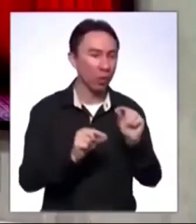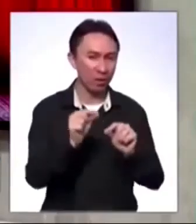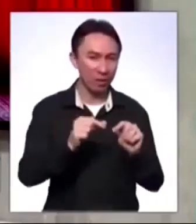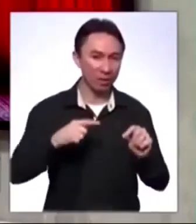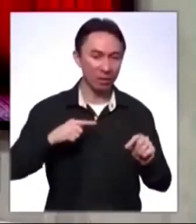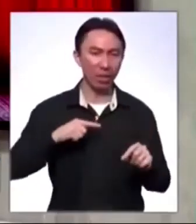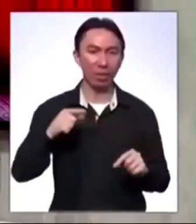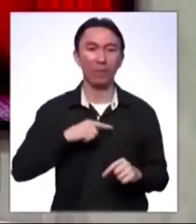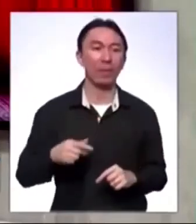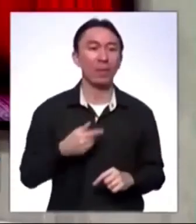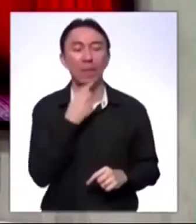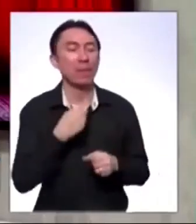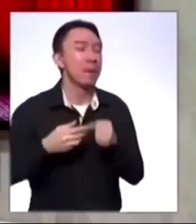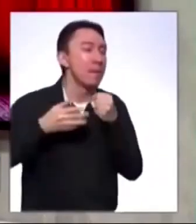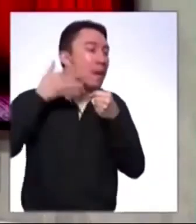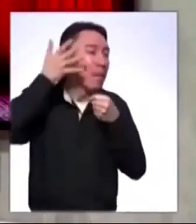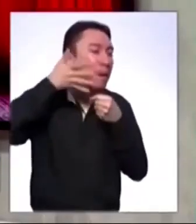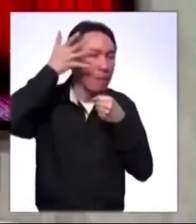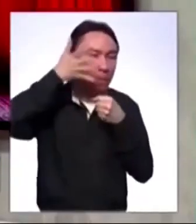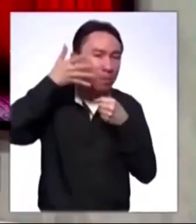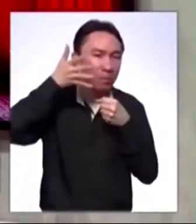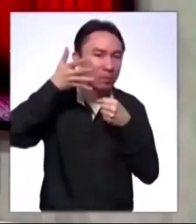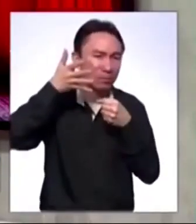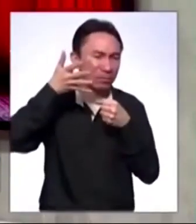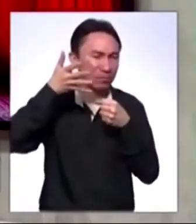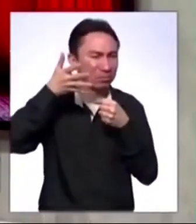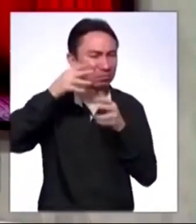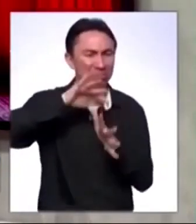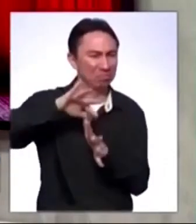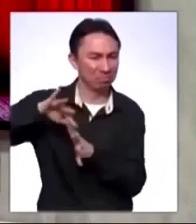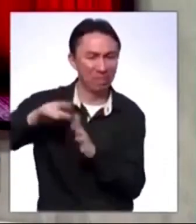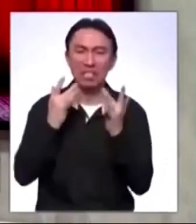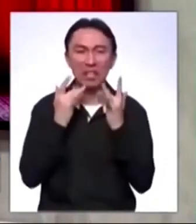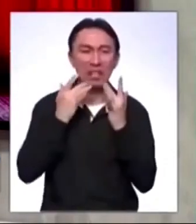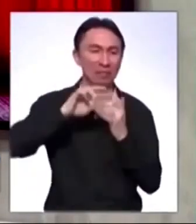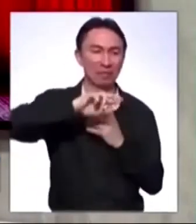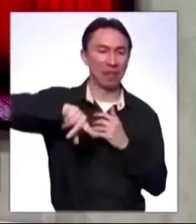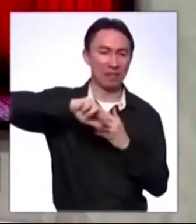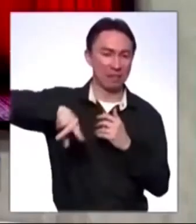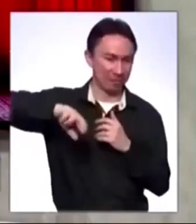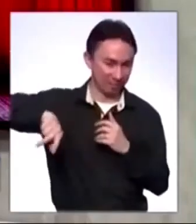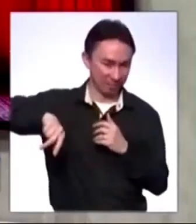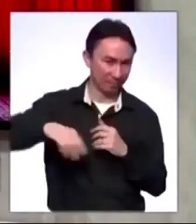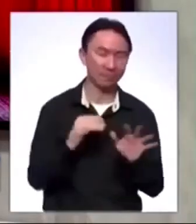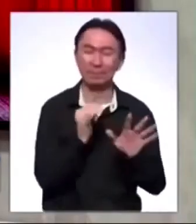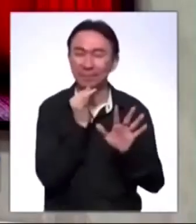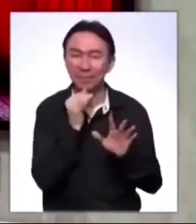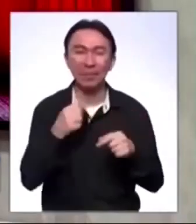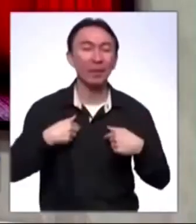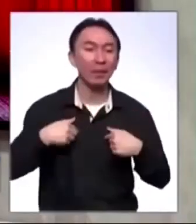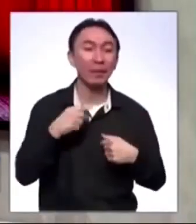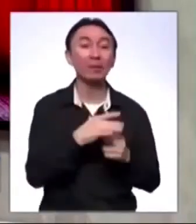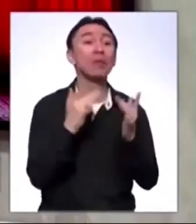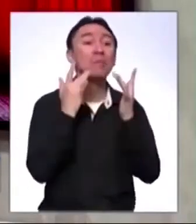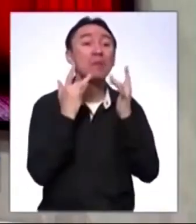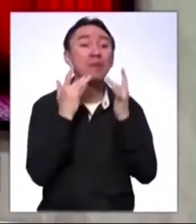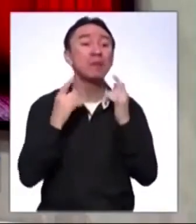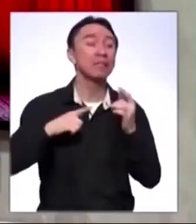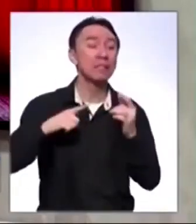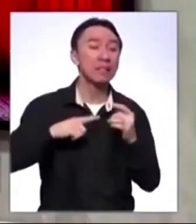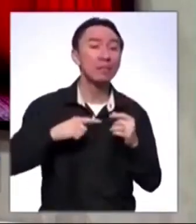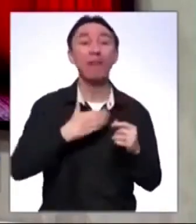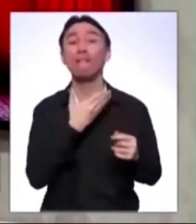Se tiver narrador, não é teatro. Não é teatro, se tem narrador. Tá certo? Professor, eu fui a uma peça, tinha uma voz que falava em off.